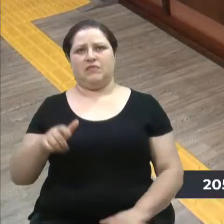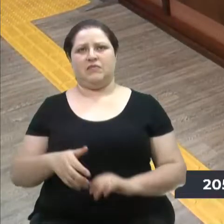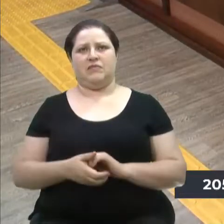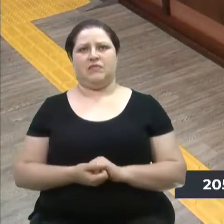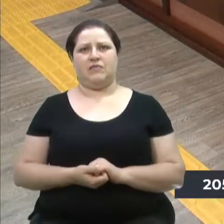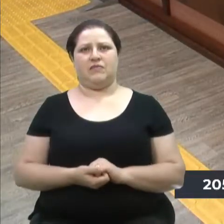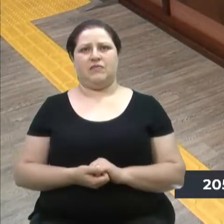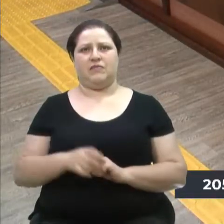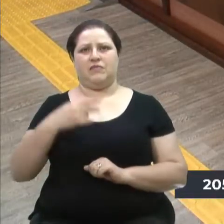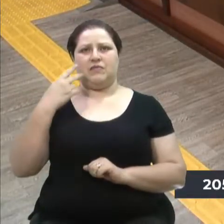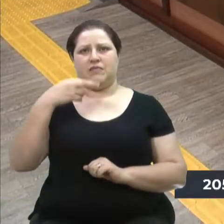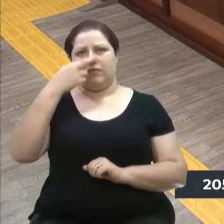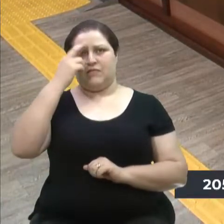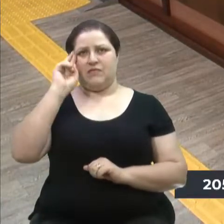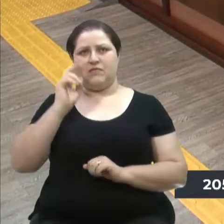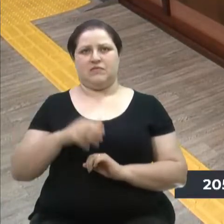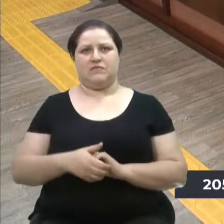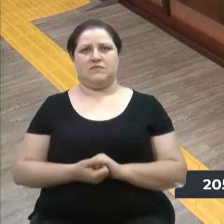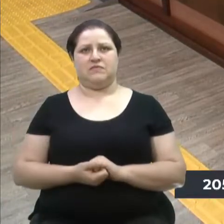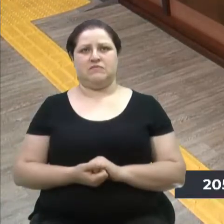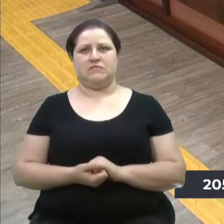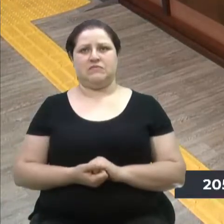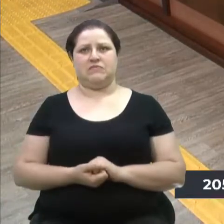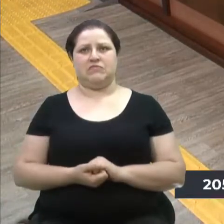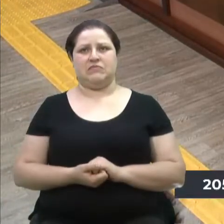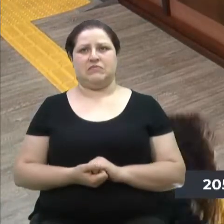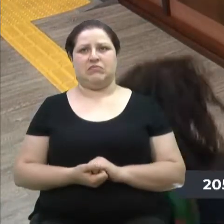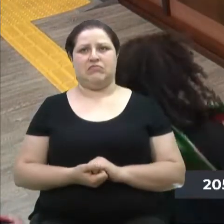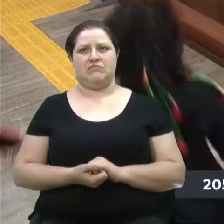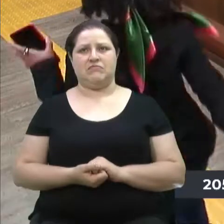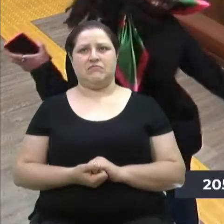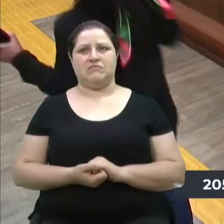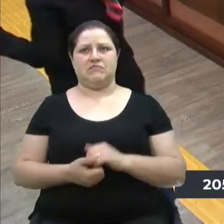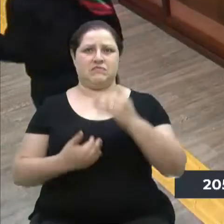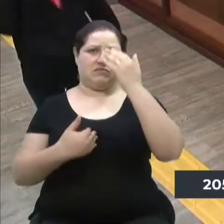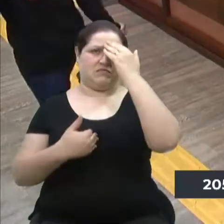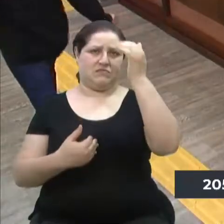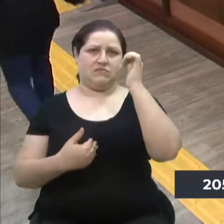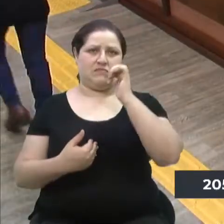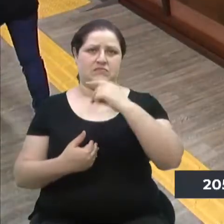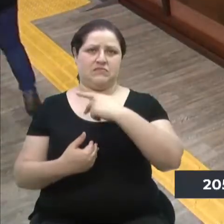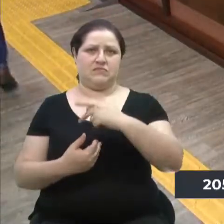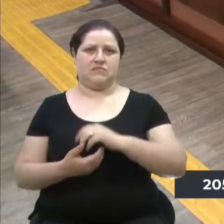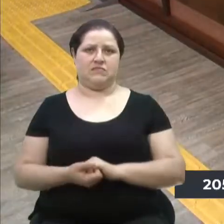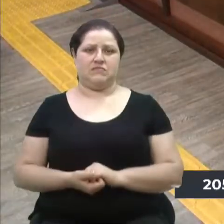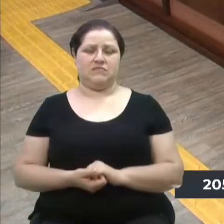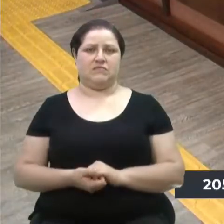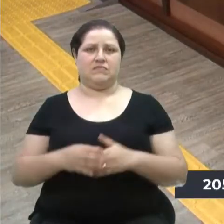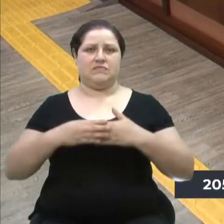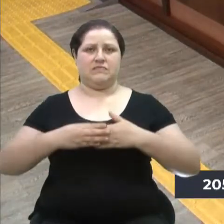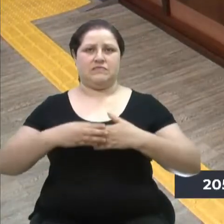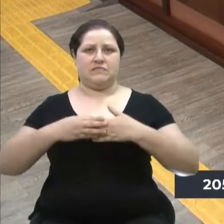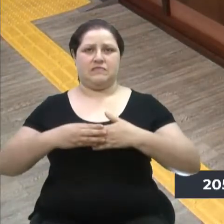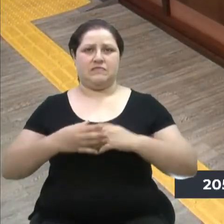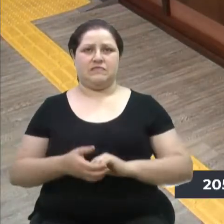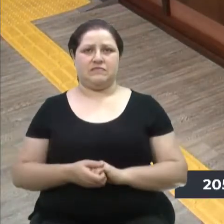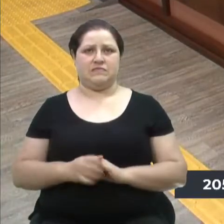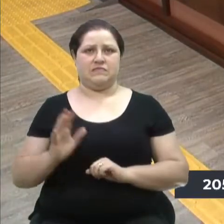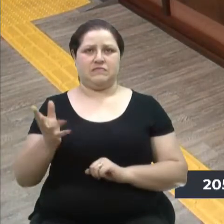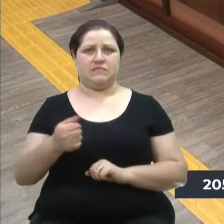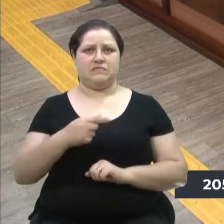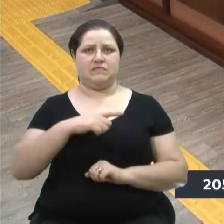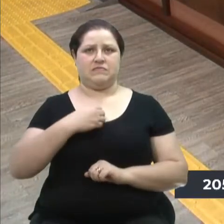E aí e obrigado Presidente a quero saudar as pessoas